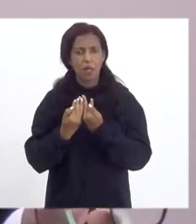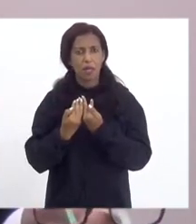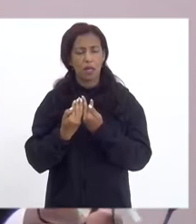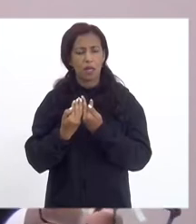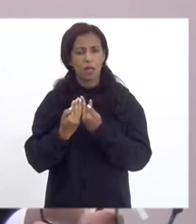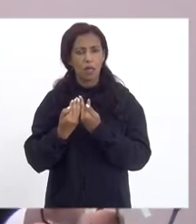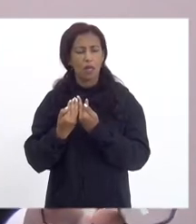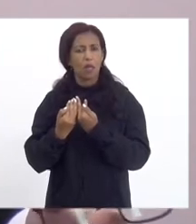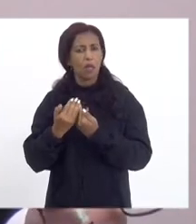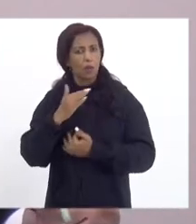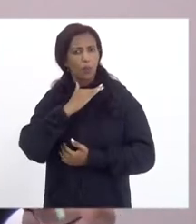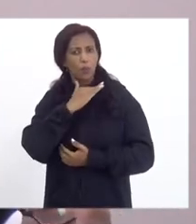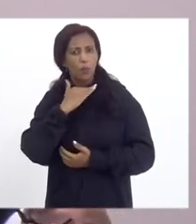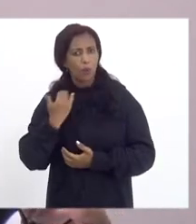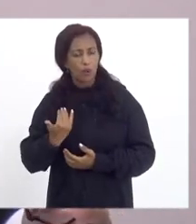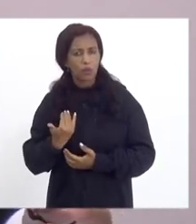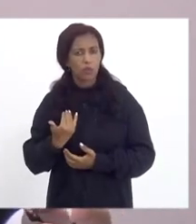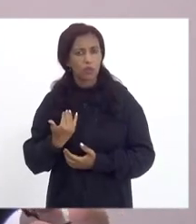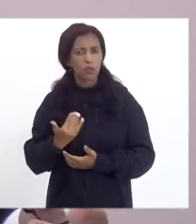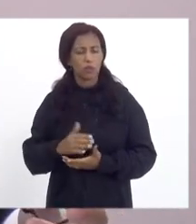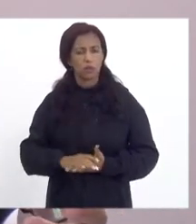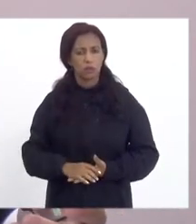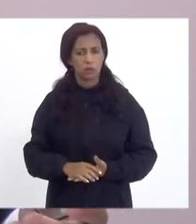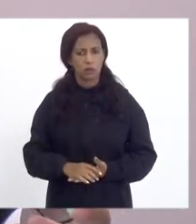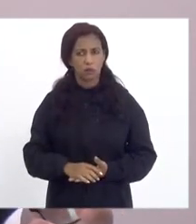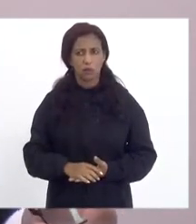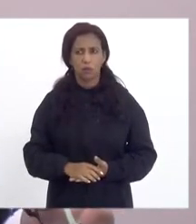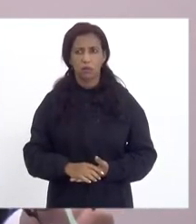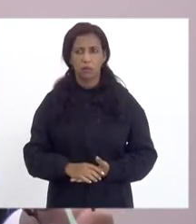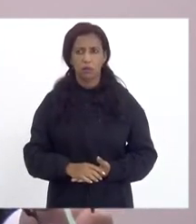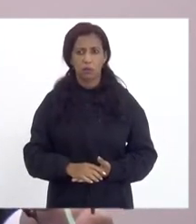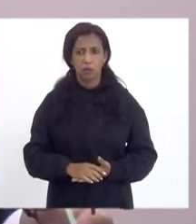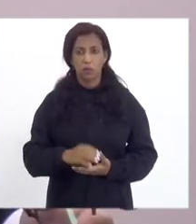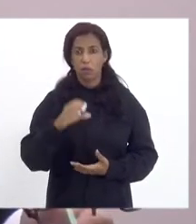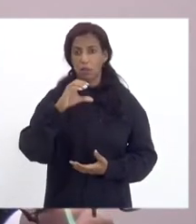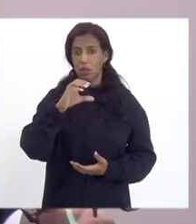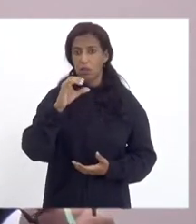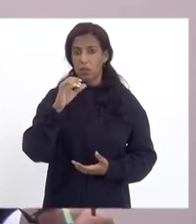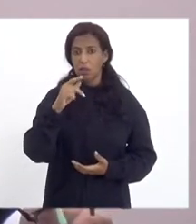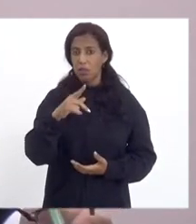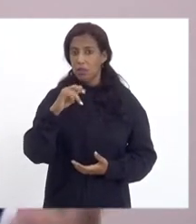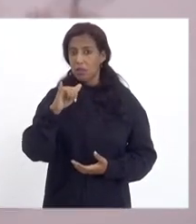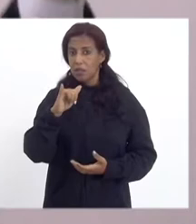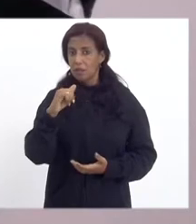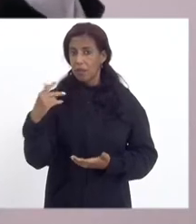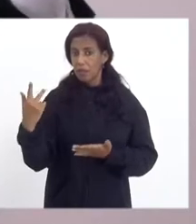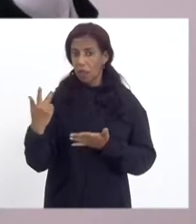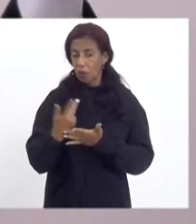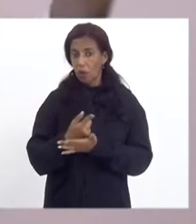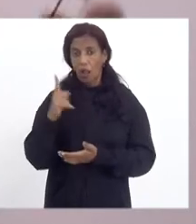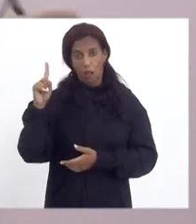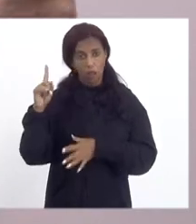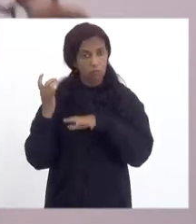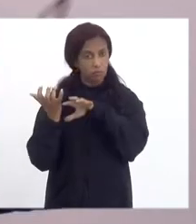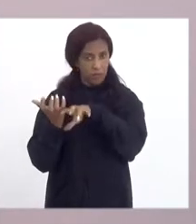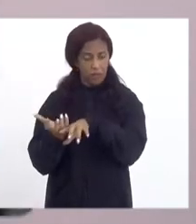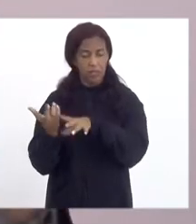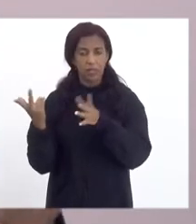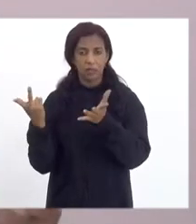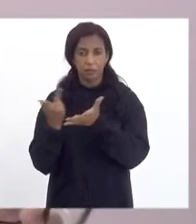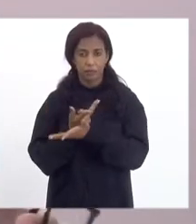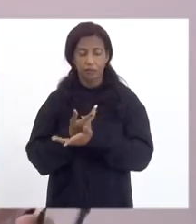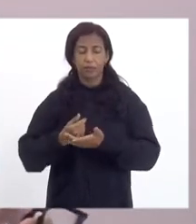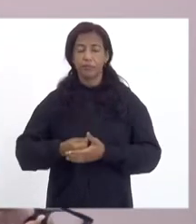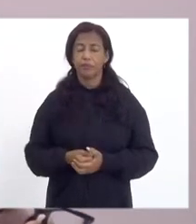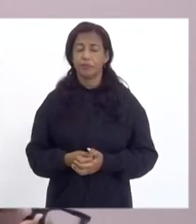gravemente atingidas pelo Covid. Aí a CPI rolando. Ponto. CPI rolando. Aliás, essa CPI lá de Brasília, né, o deputado Luiz